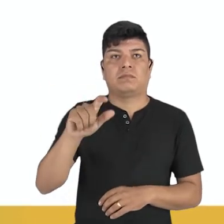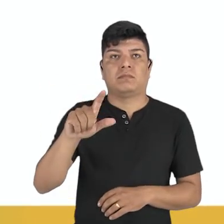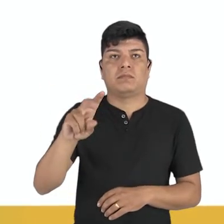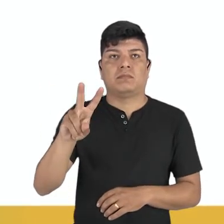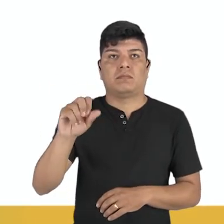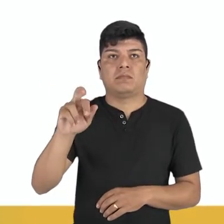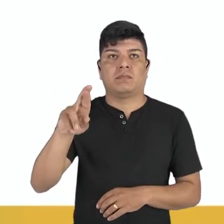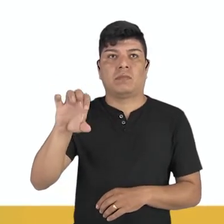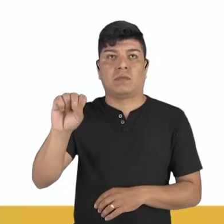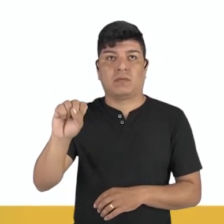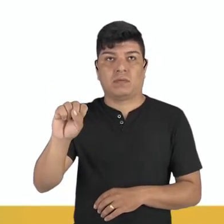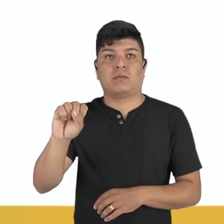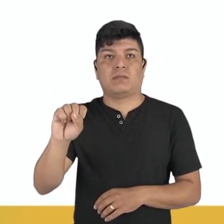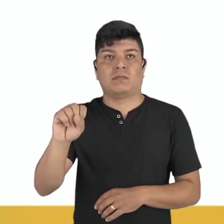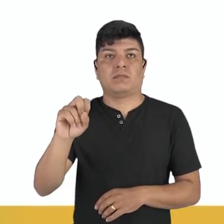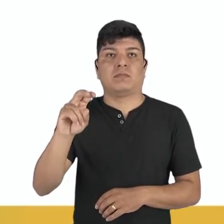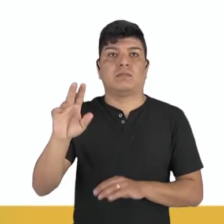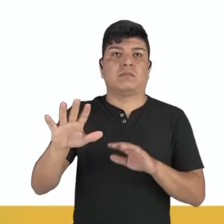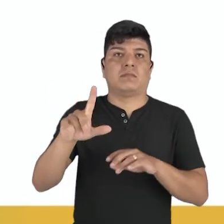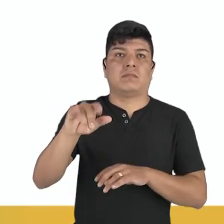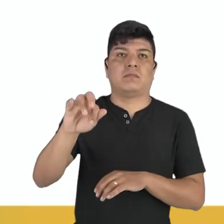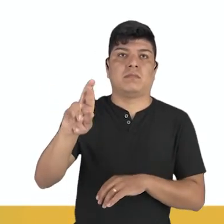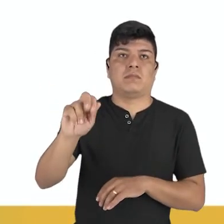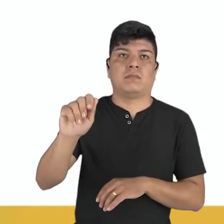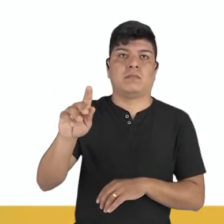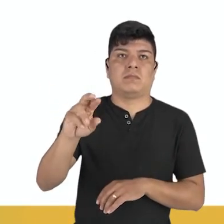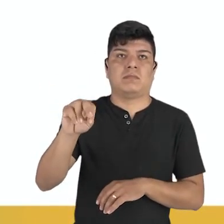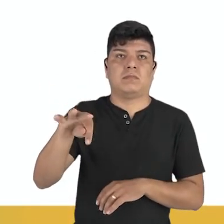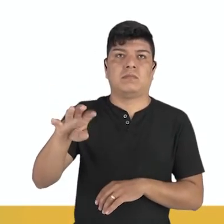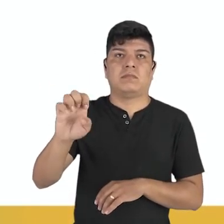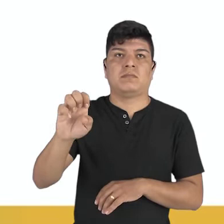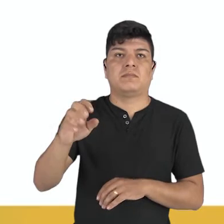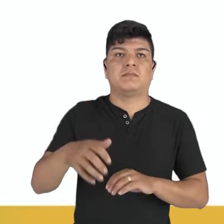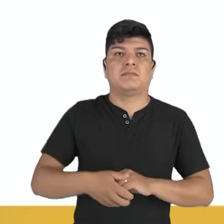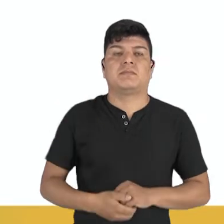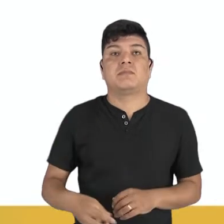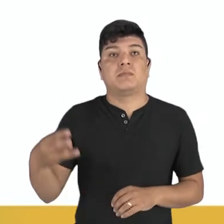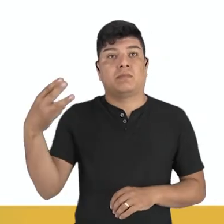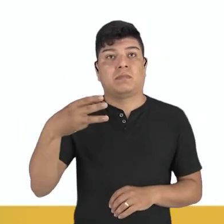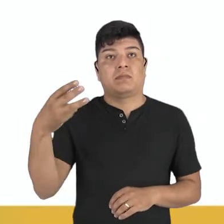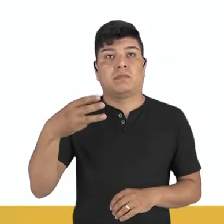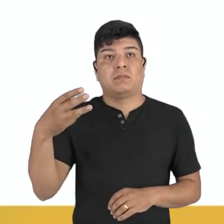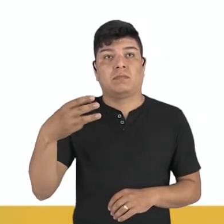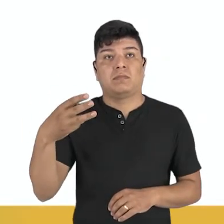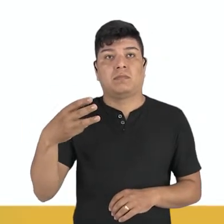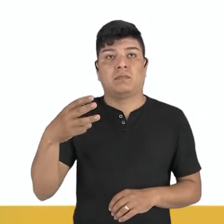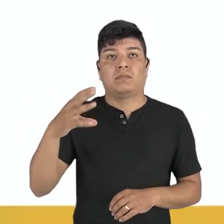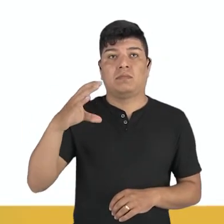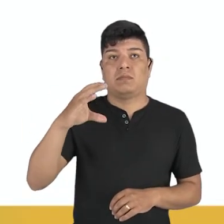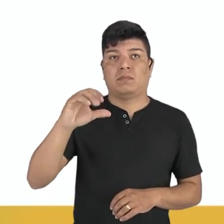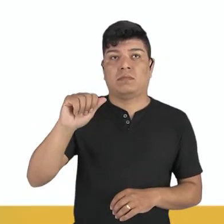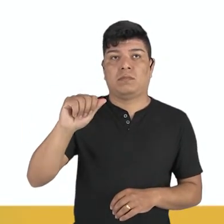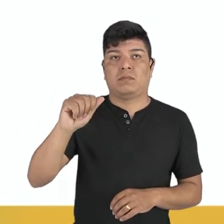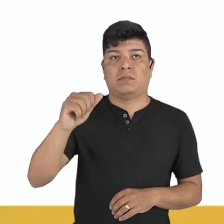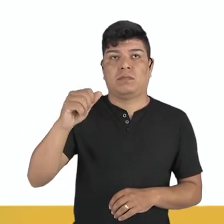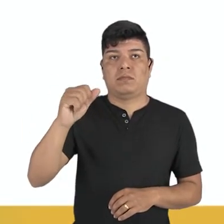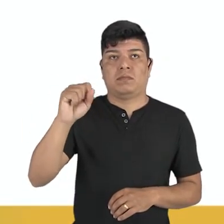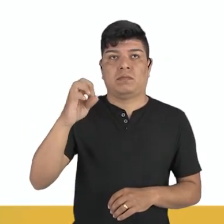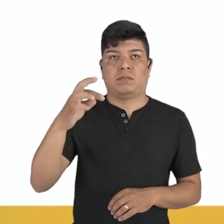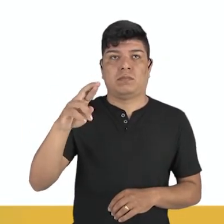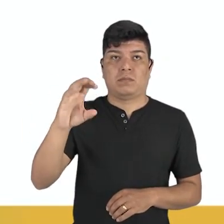anos terceira fase Castro Alves O Navio Negreiro Quais características cada uma dessas fases